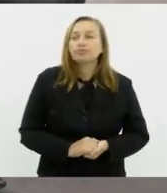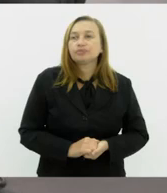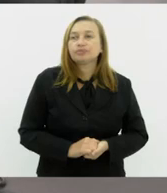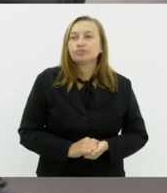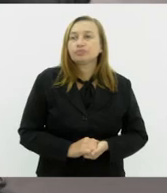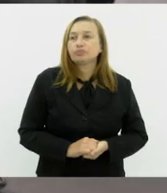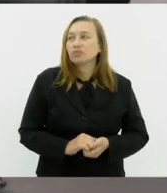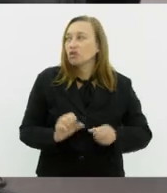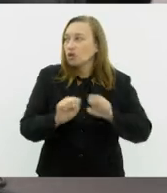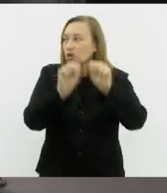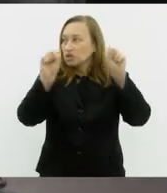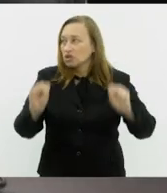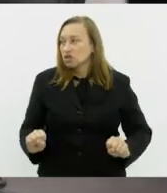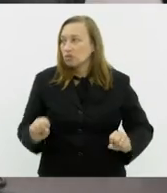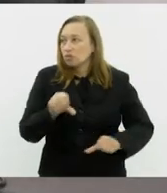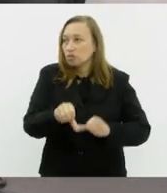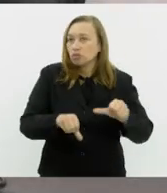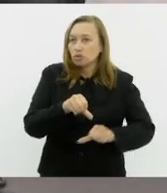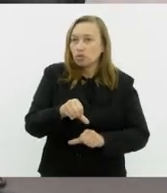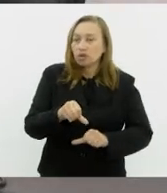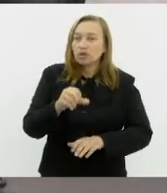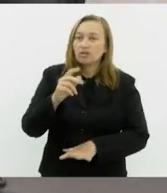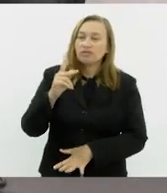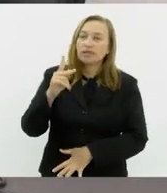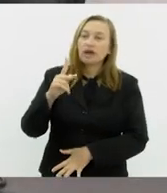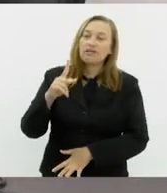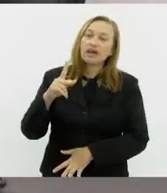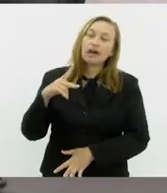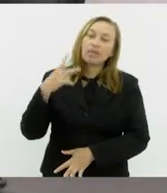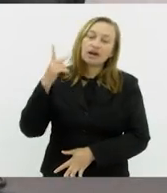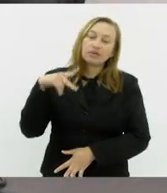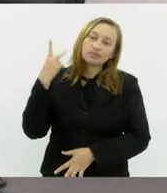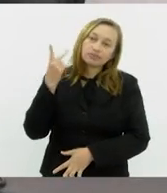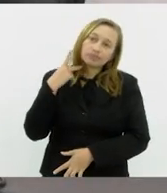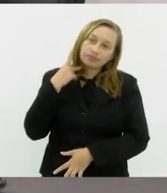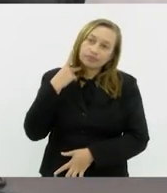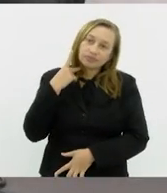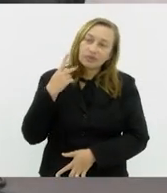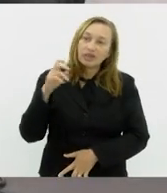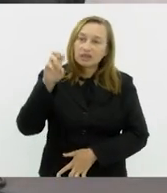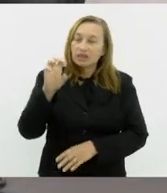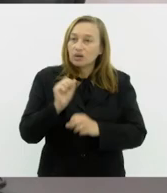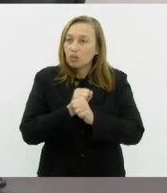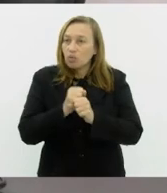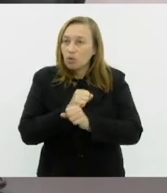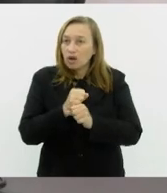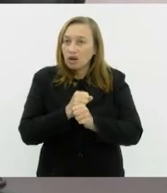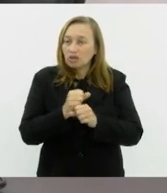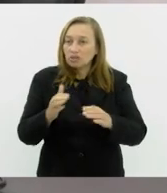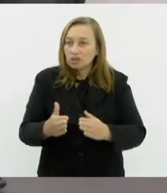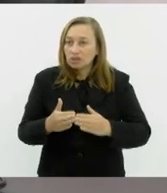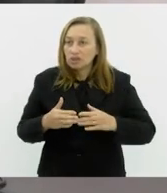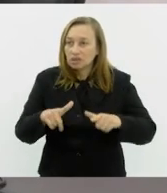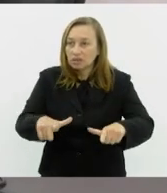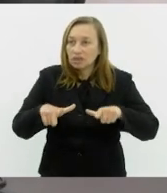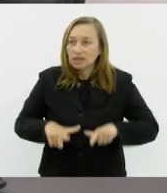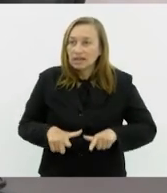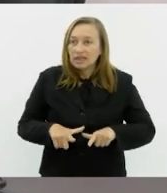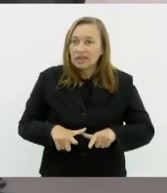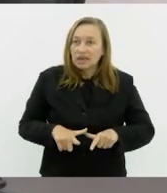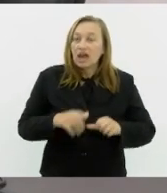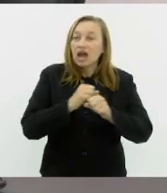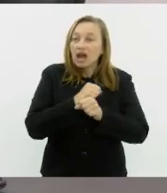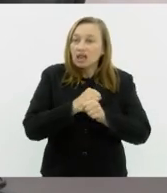o sistema, procurador, e a licença, em vez de ser 5 anos, a gente colocou a licença a cada ano, e ela